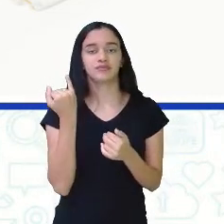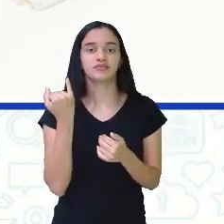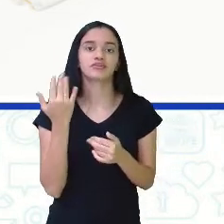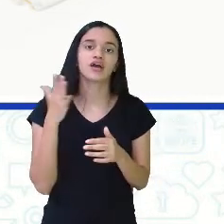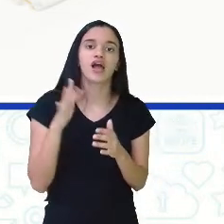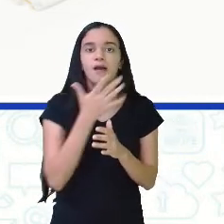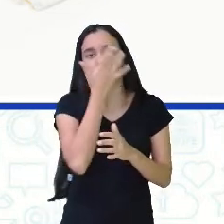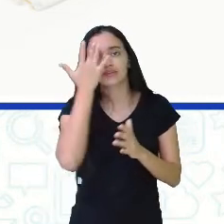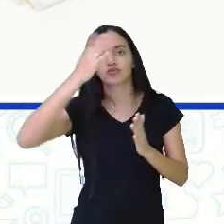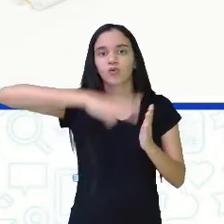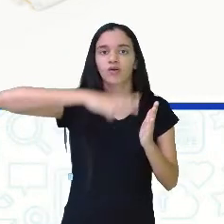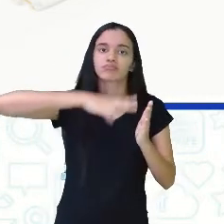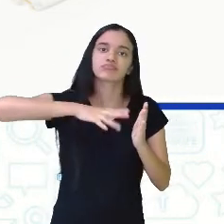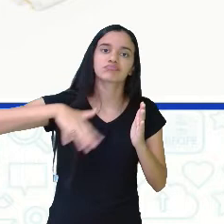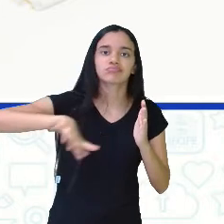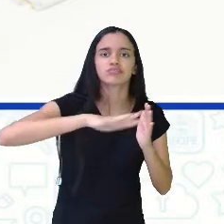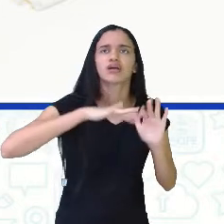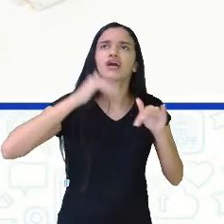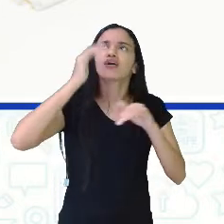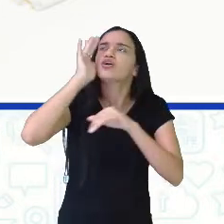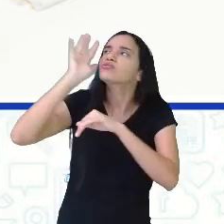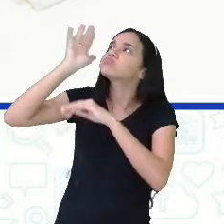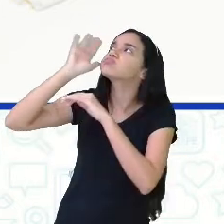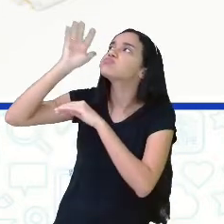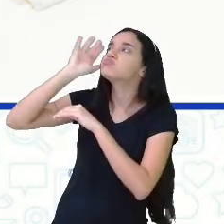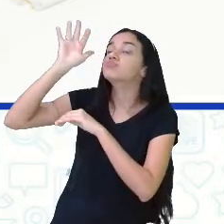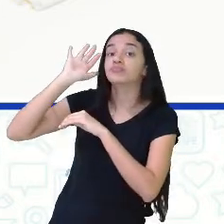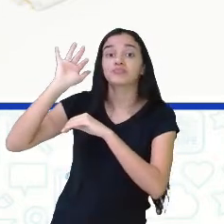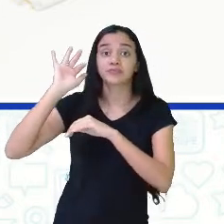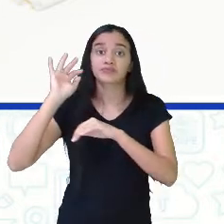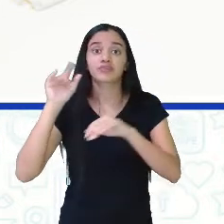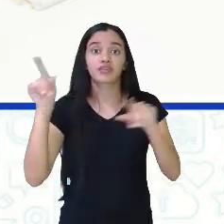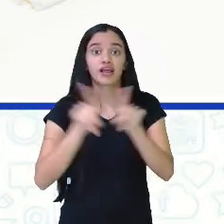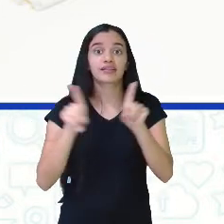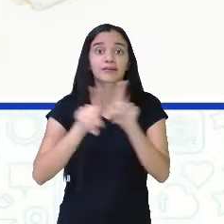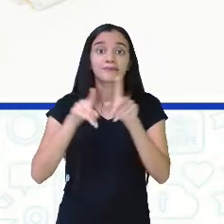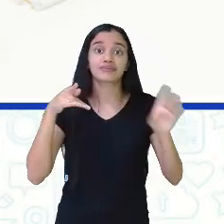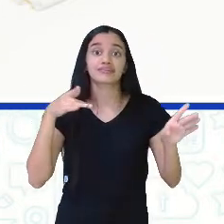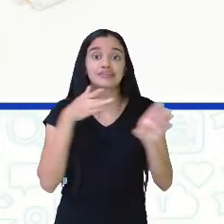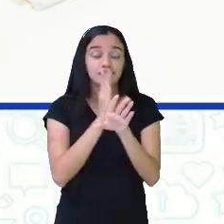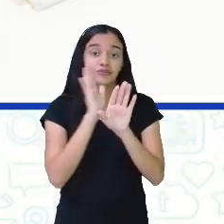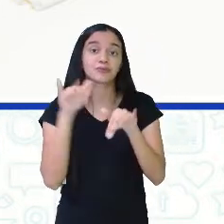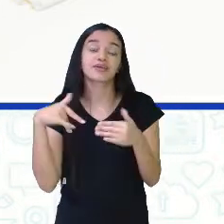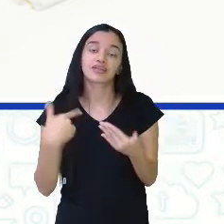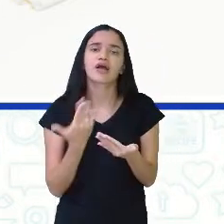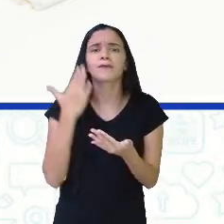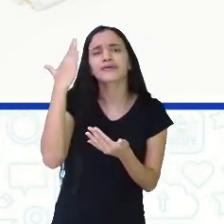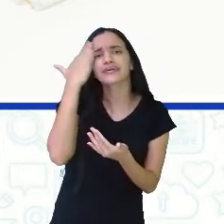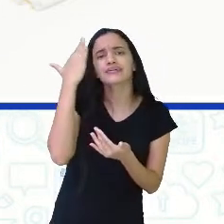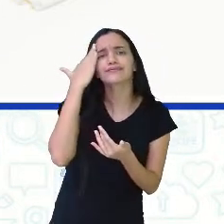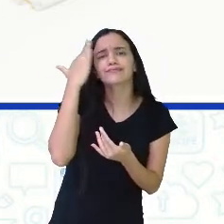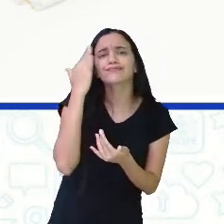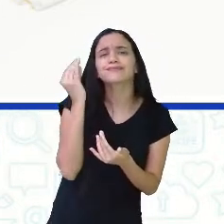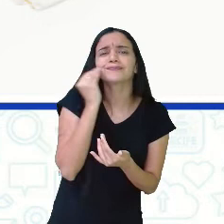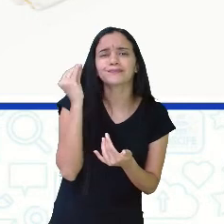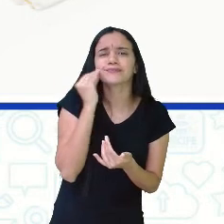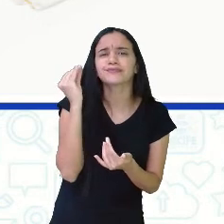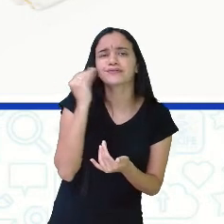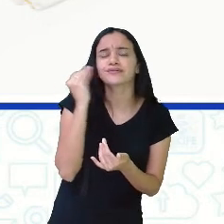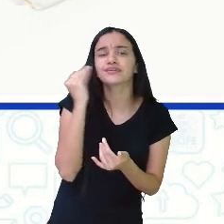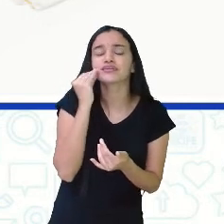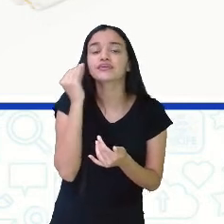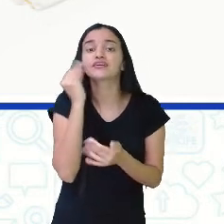ao leitor um espaço para a imaginação, para a descoberta, para que ele tente entender o que está ali